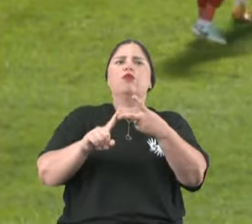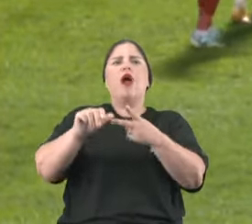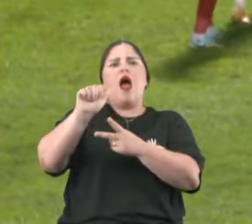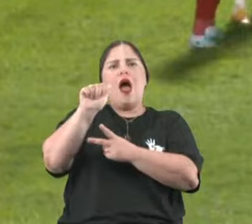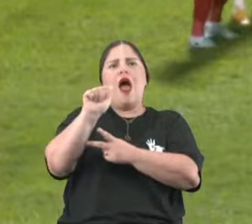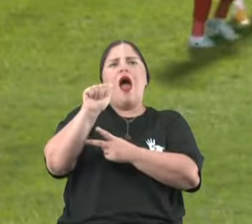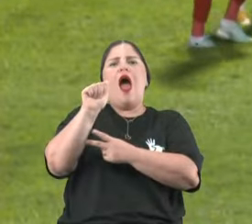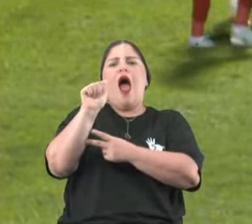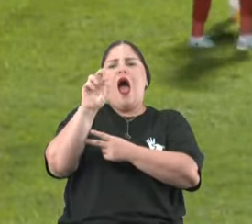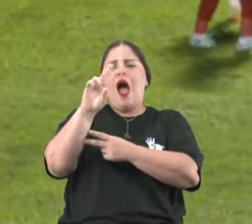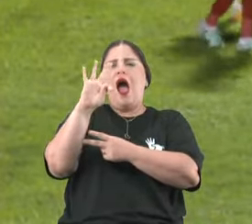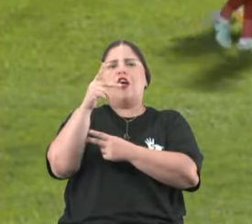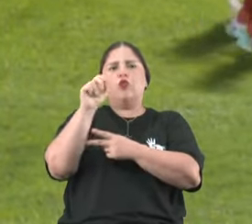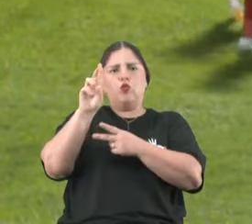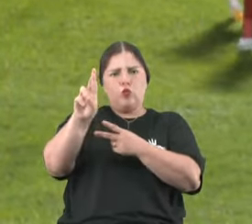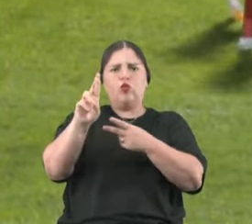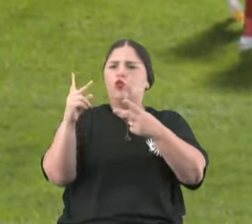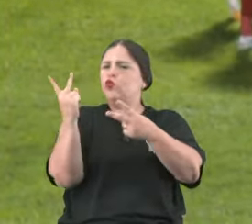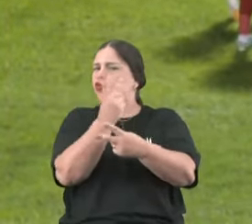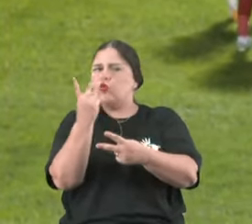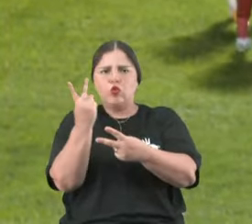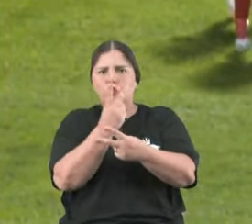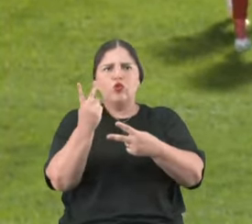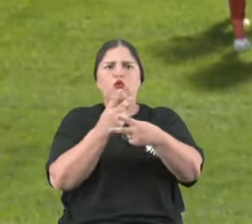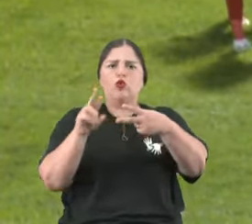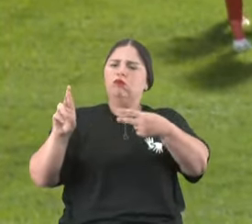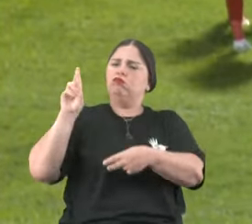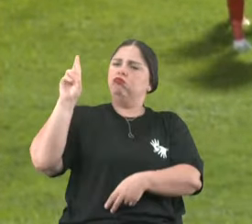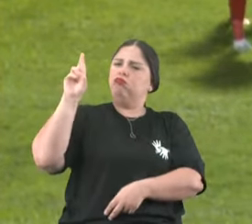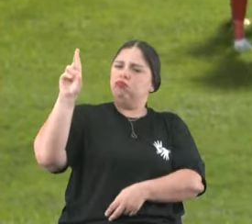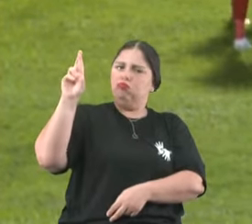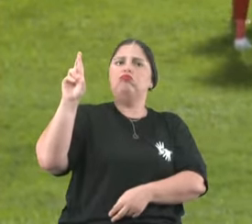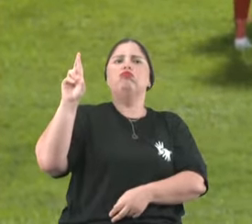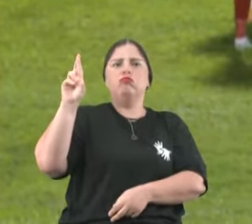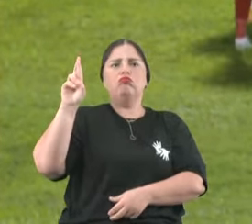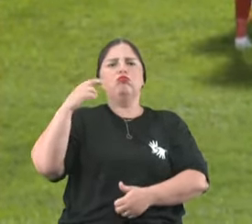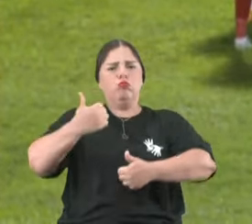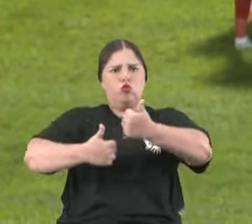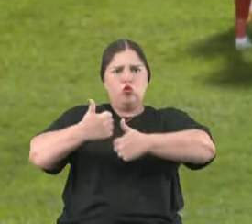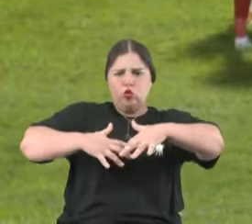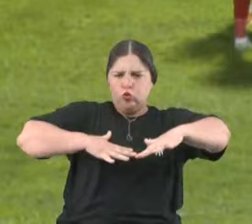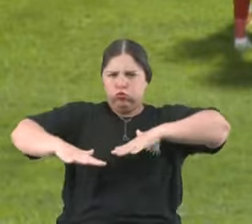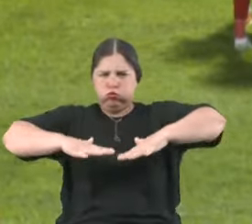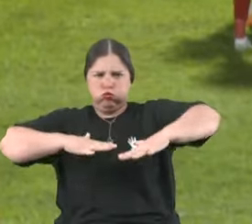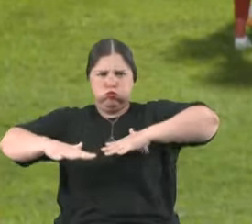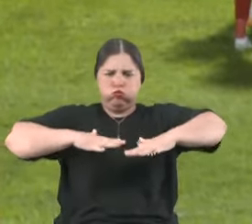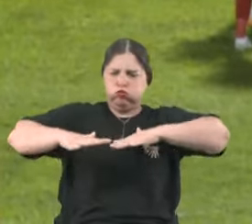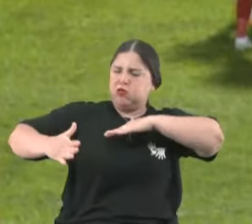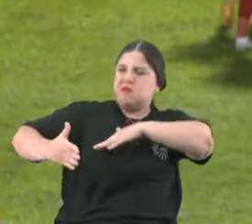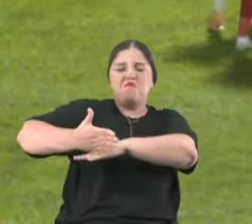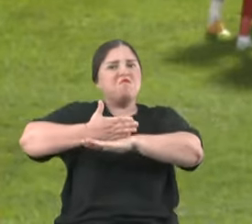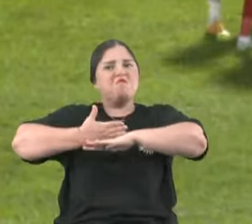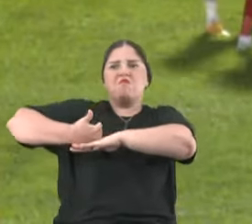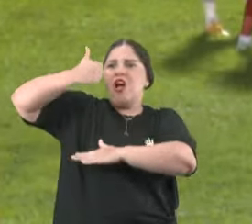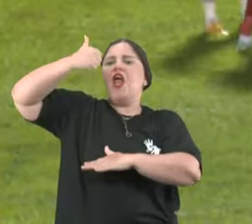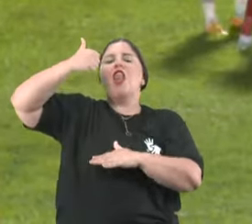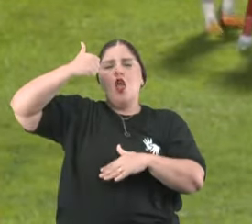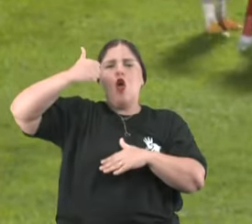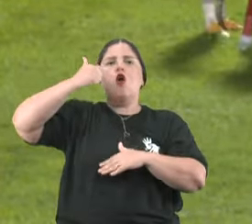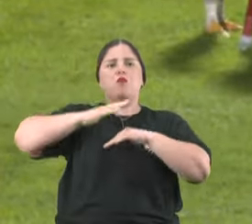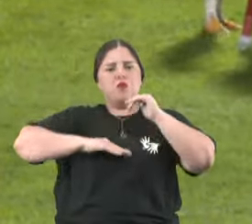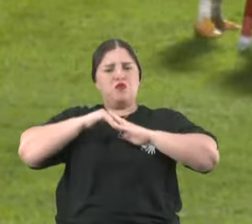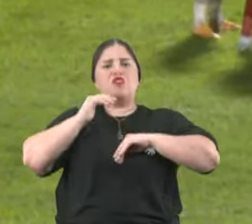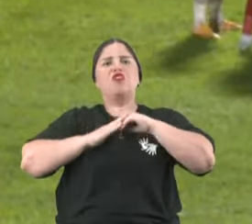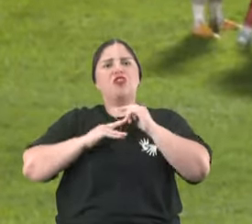revelações dessa competição, Henrique. Beleza, PL, obrigado pelas informações. Minha voz na consciência